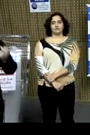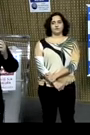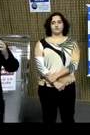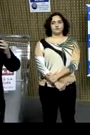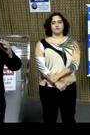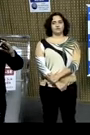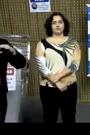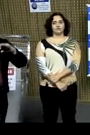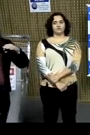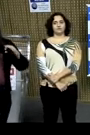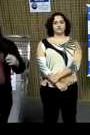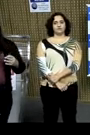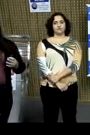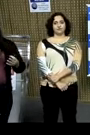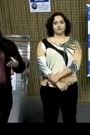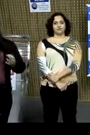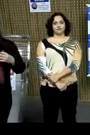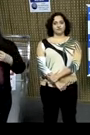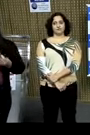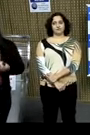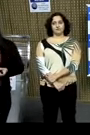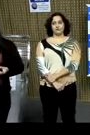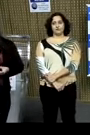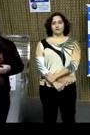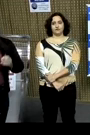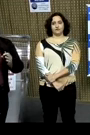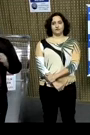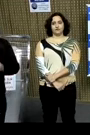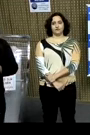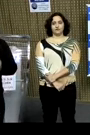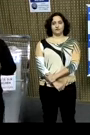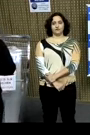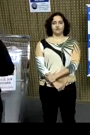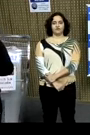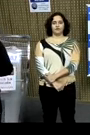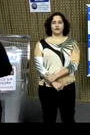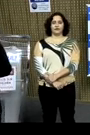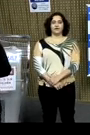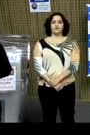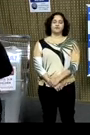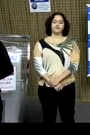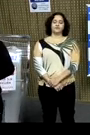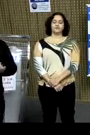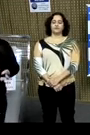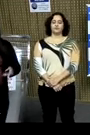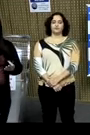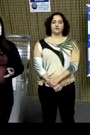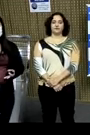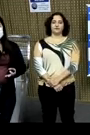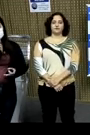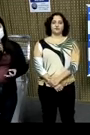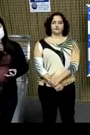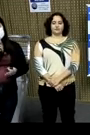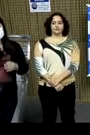particular, e a gente não conseguiu captar também para acompanhar, planejar e executar as ações de prevenção. Entre